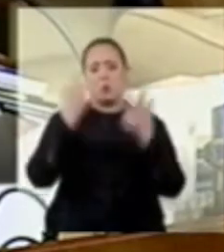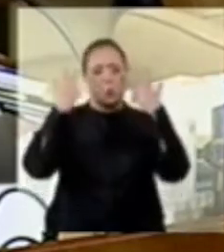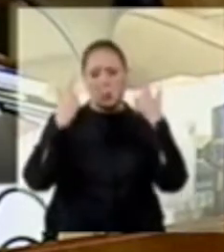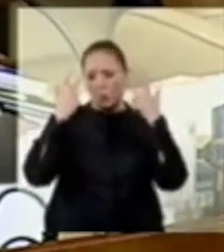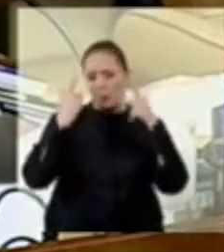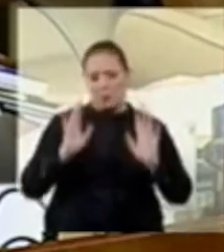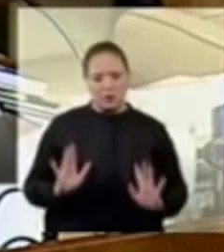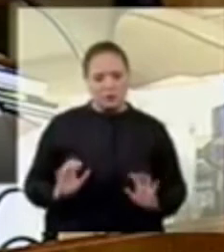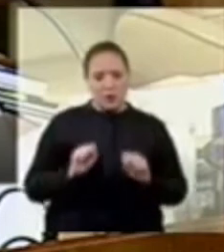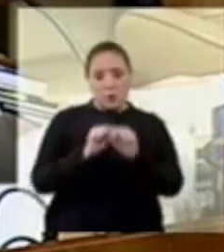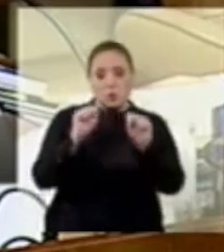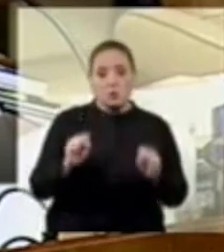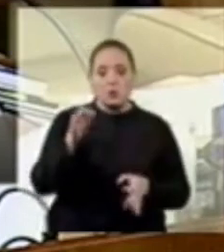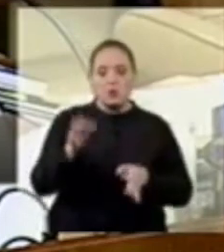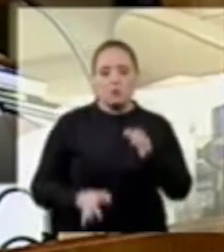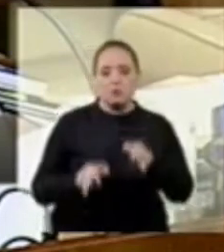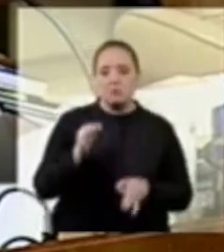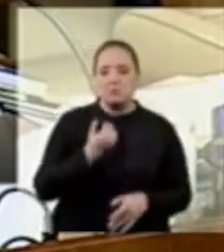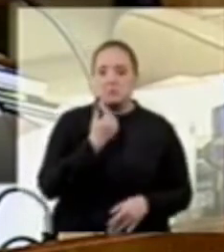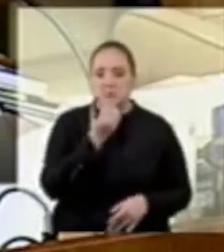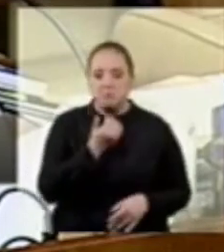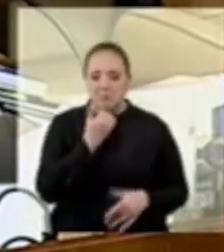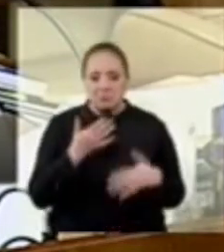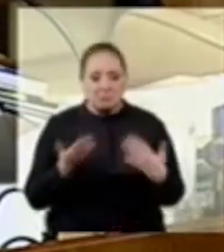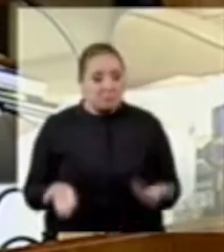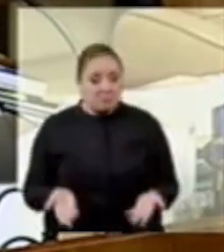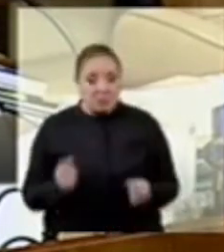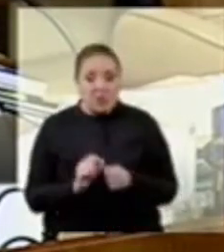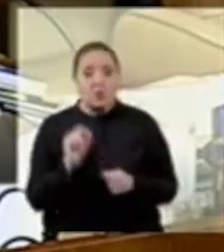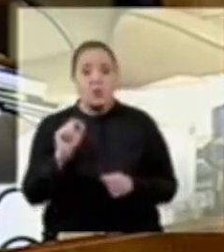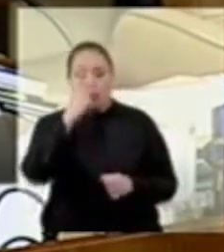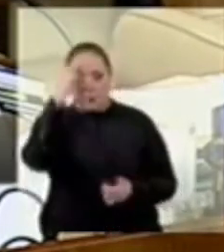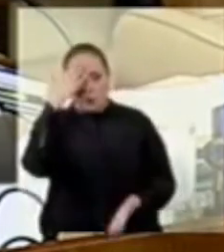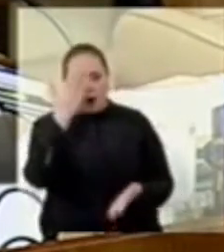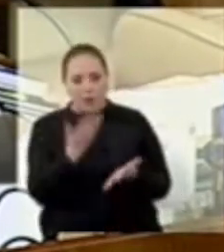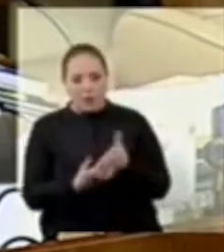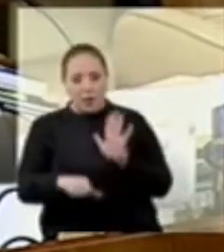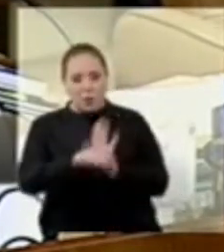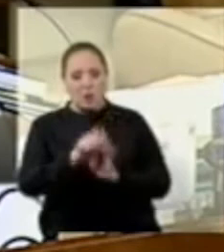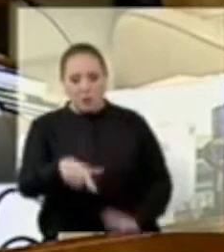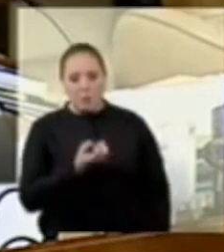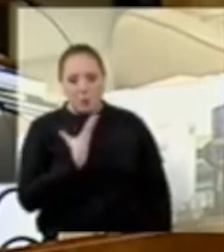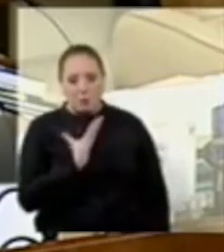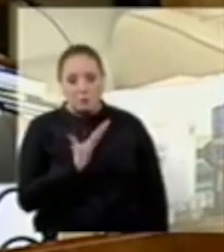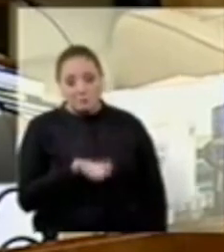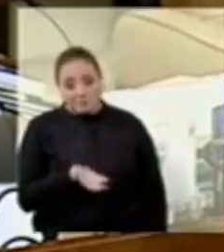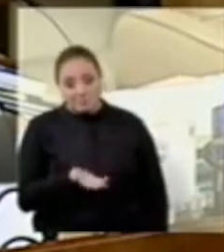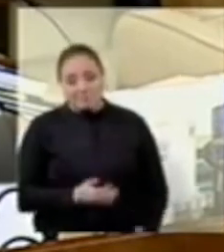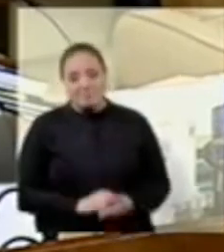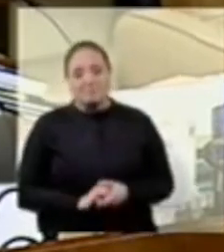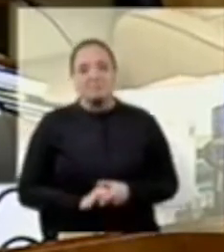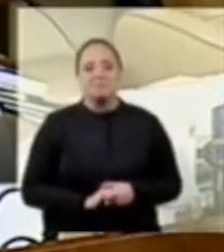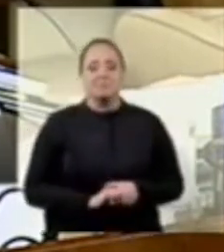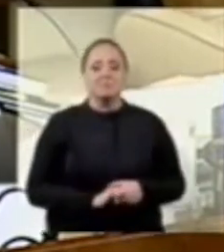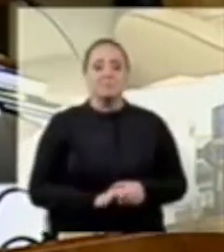sistema judicial que não funciona faz as pessoas acreditarem que o crime compensa o